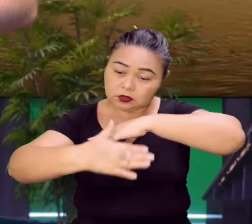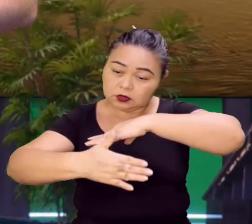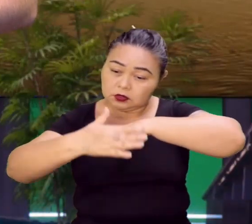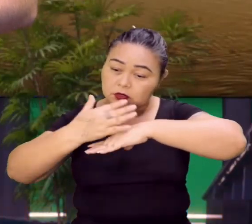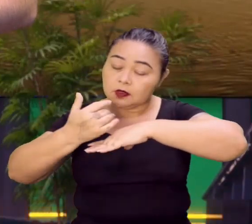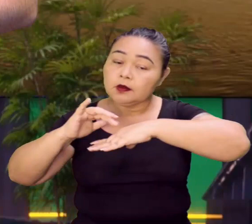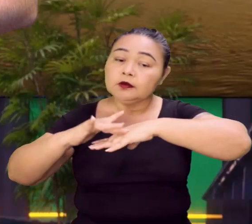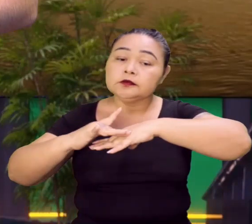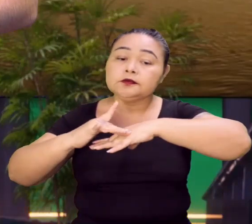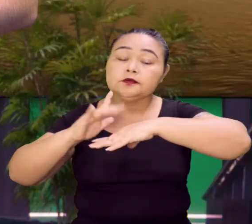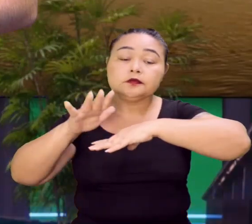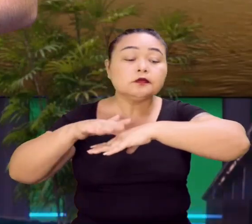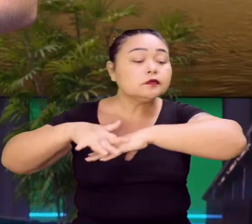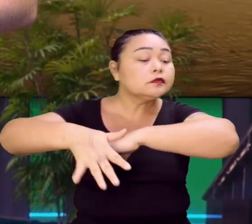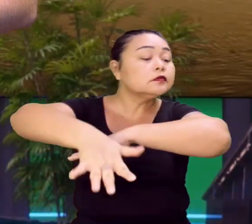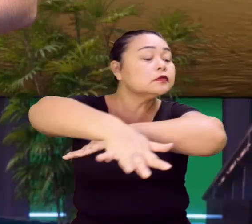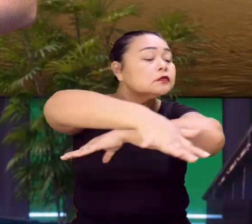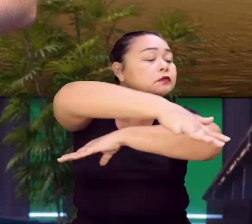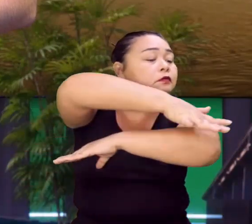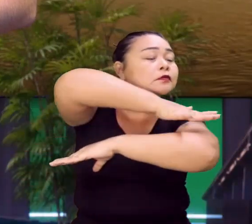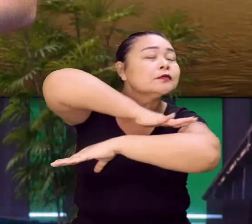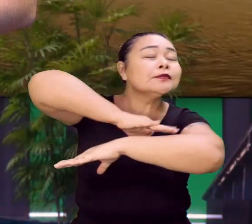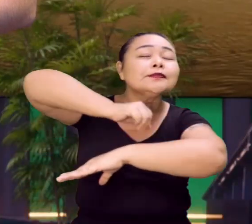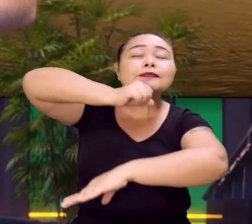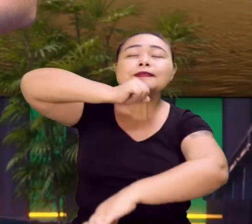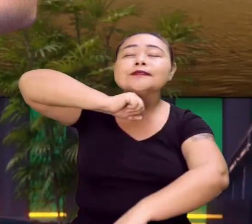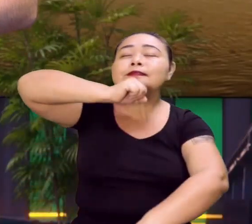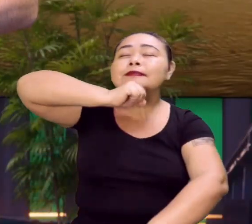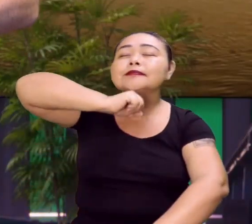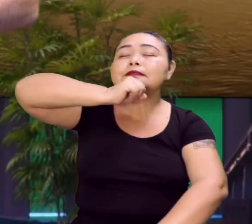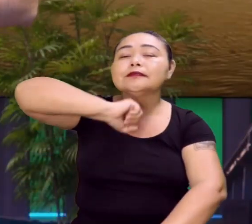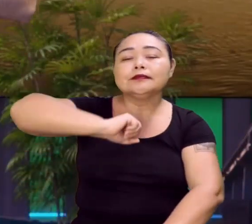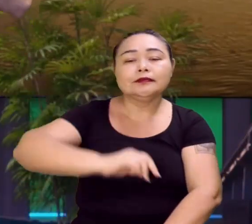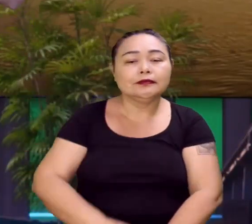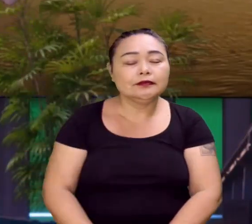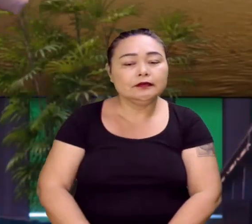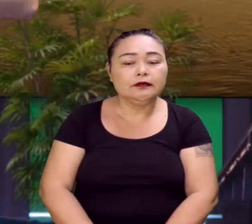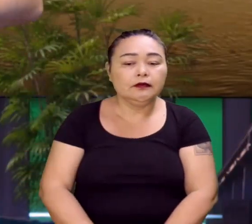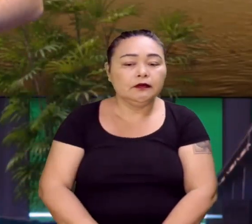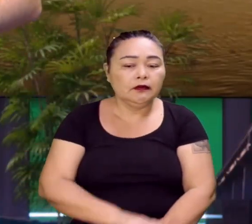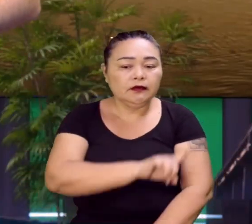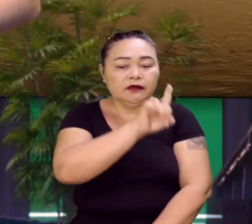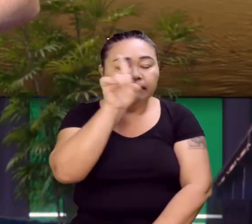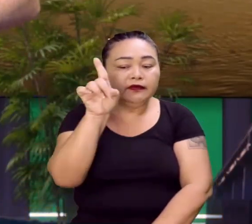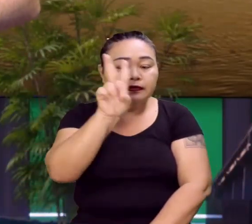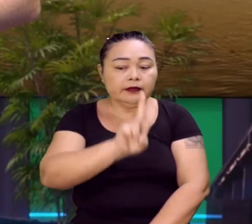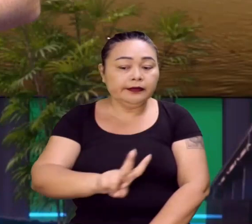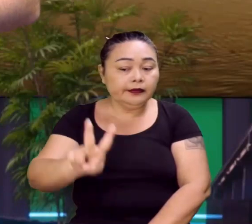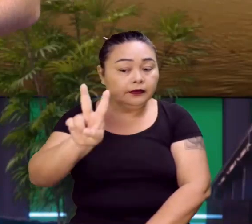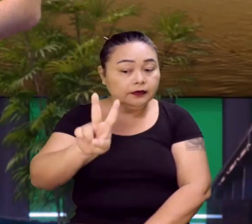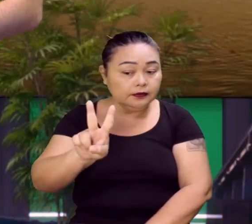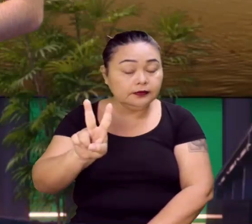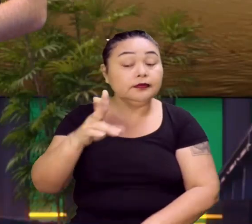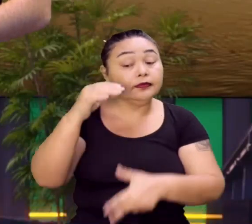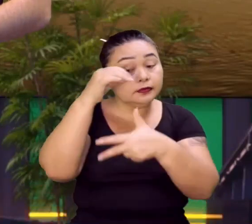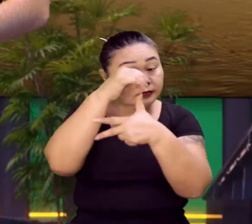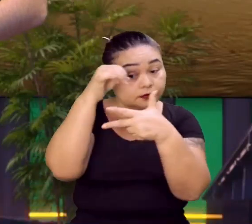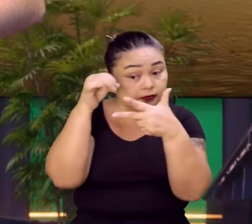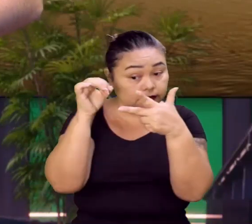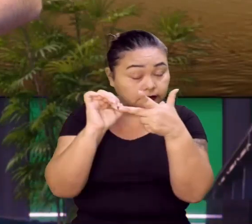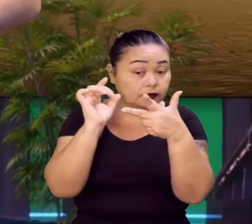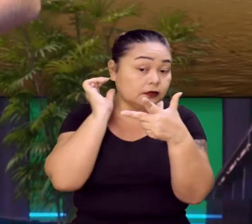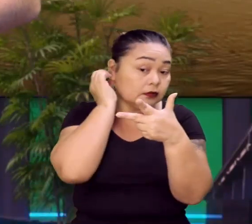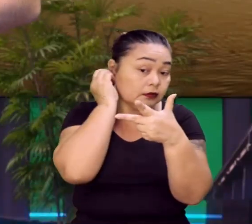escudos cristalinos, é uma área que é muito antiga. Exatamente. É isso? Que lá no vestibular, lá no Enem, além